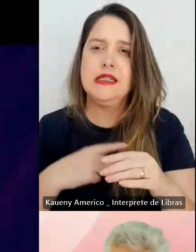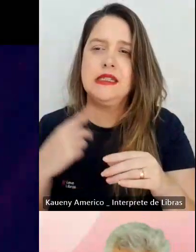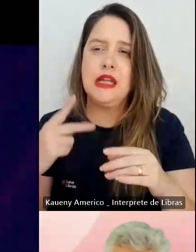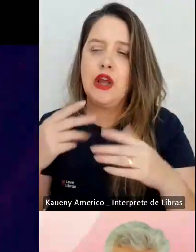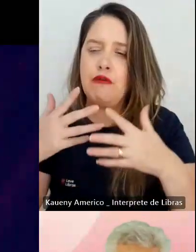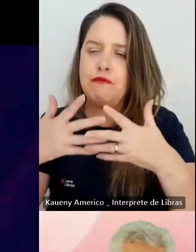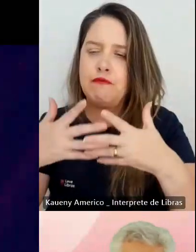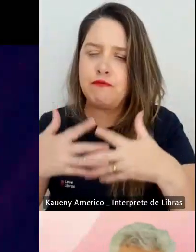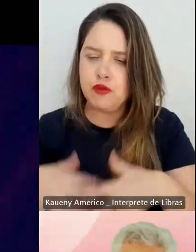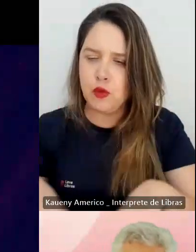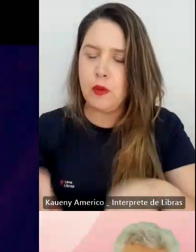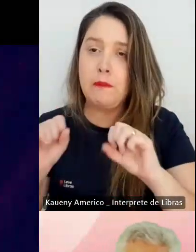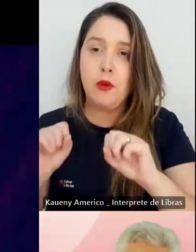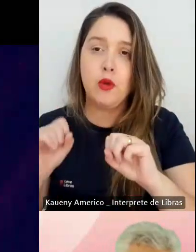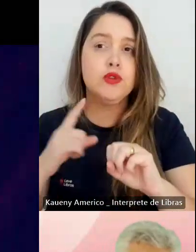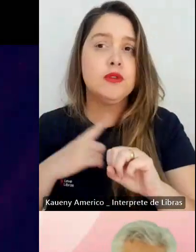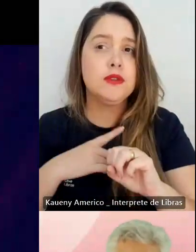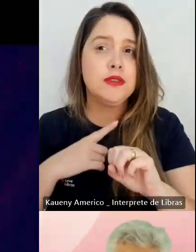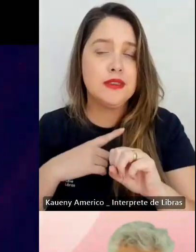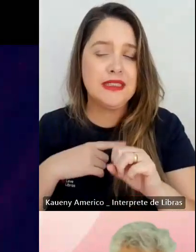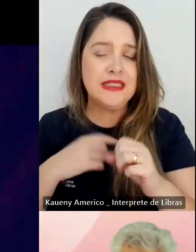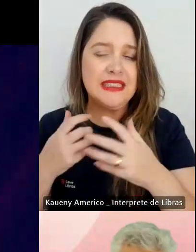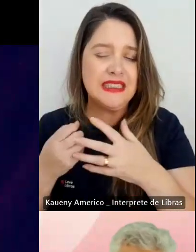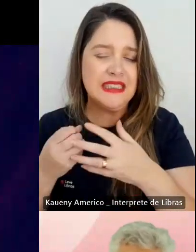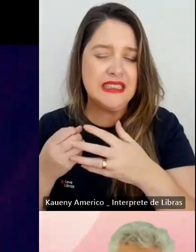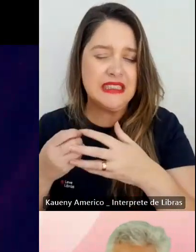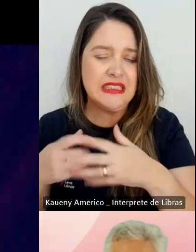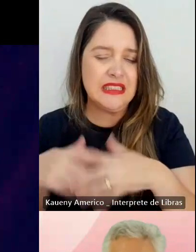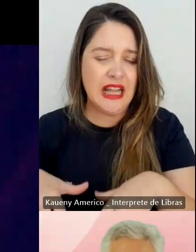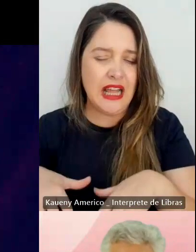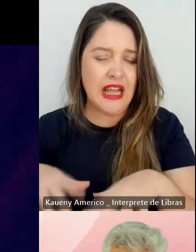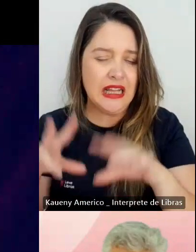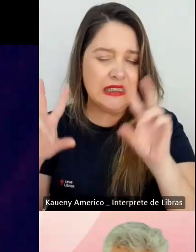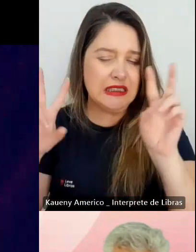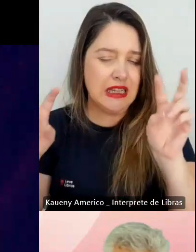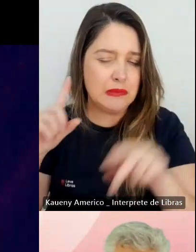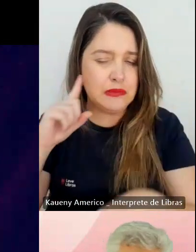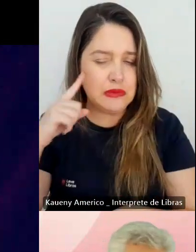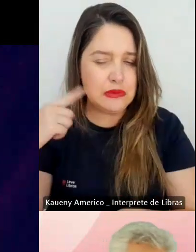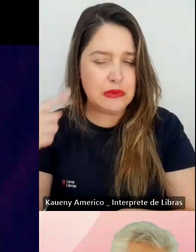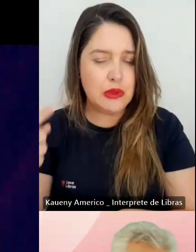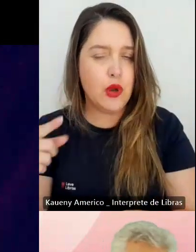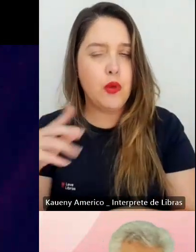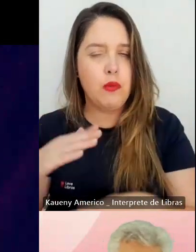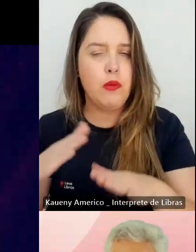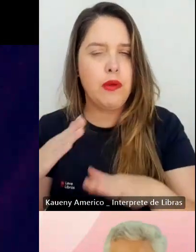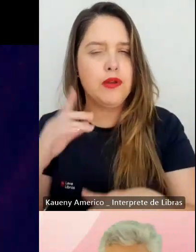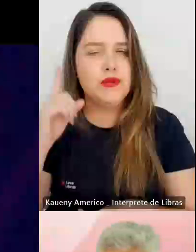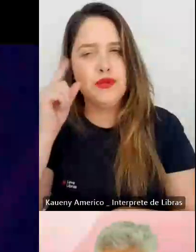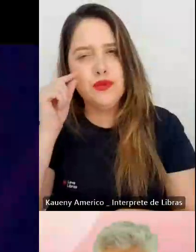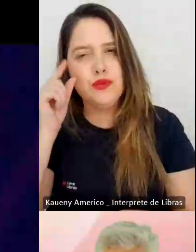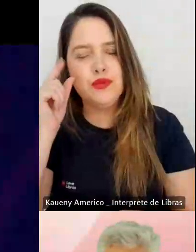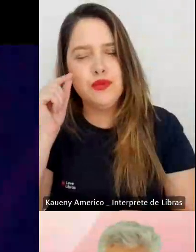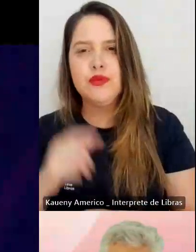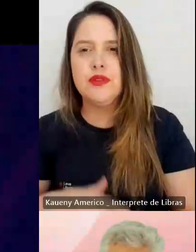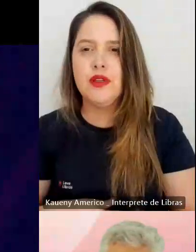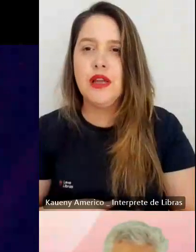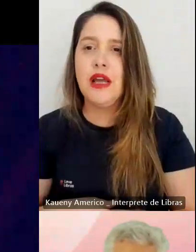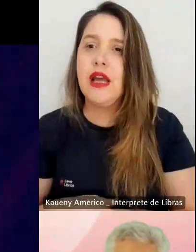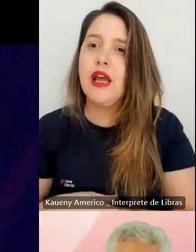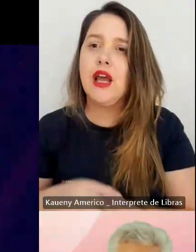ter estragado, entre aspas, durante o dia, é no momento do sono. Então, a higiene, hoje é um termo que a gente